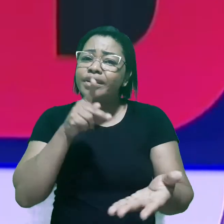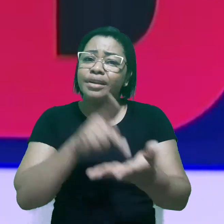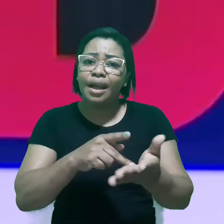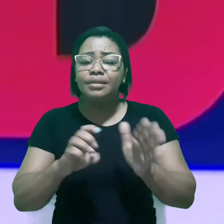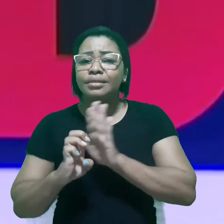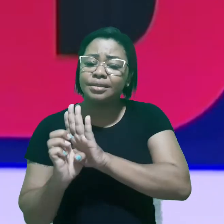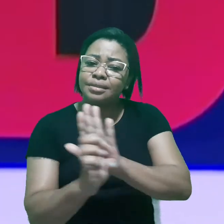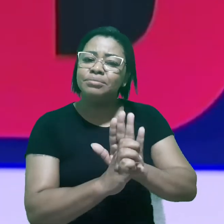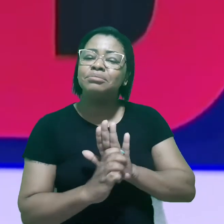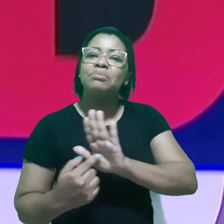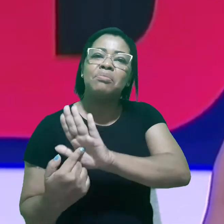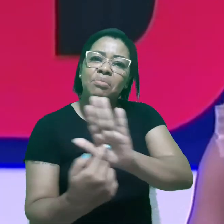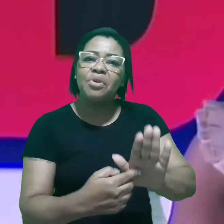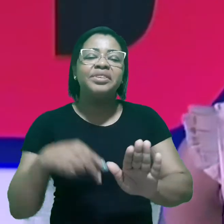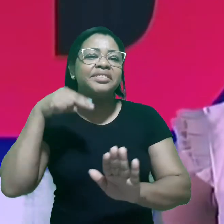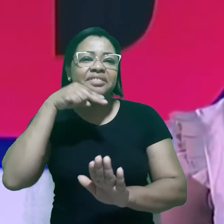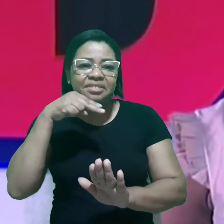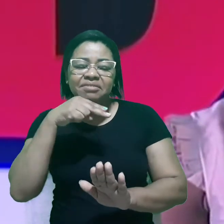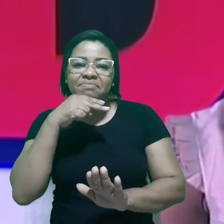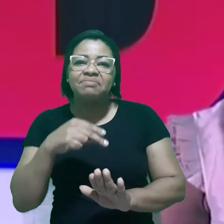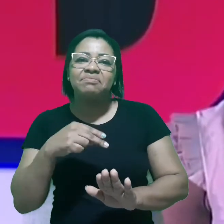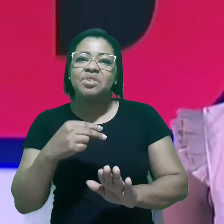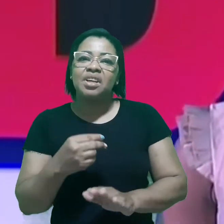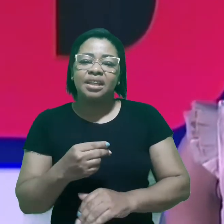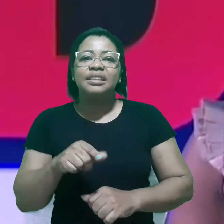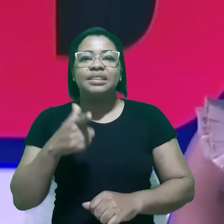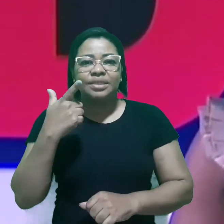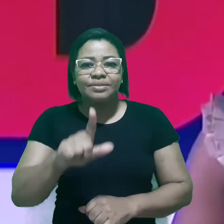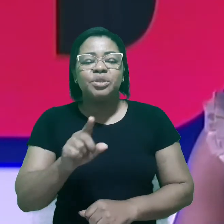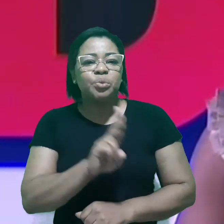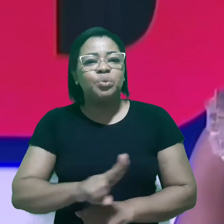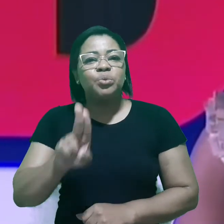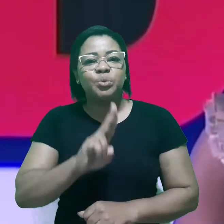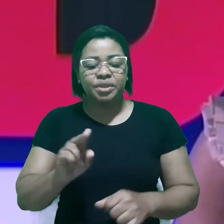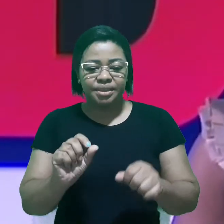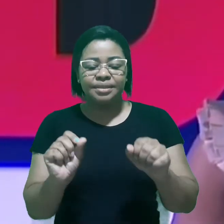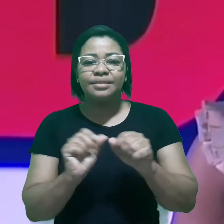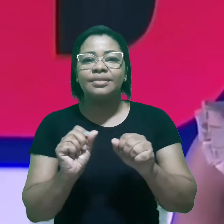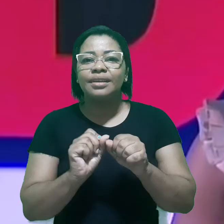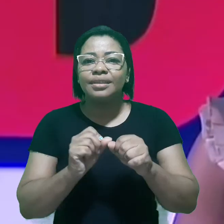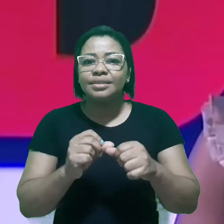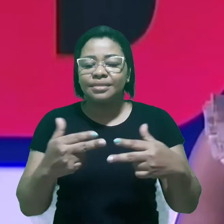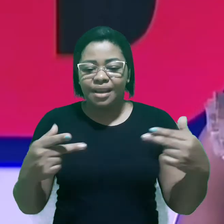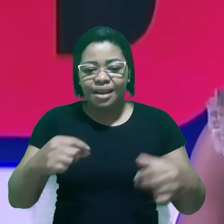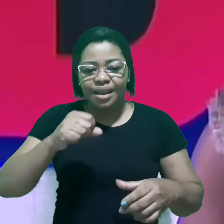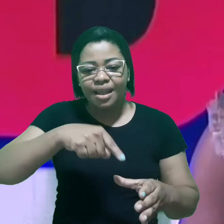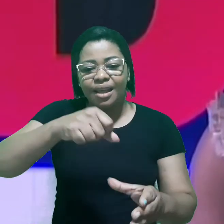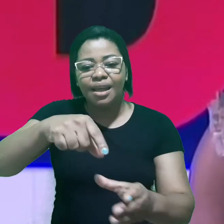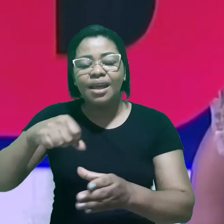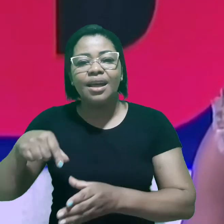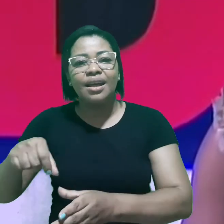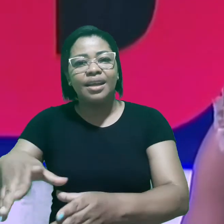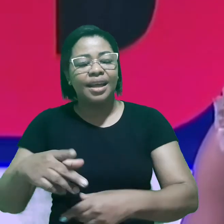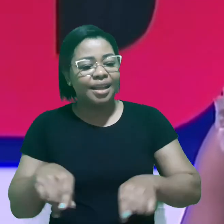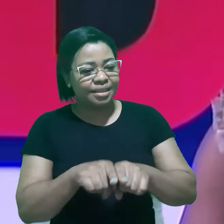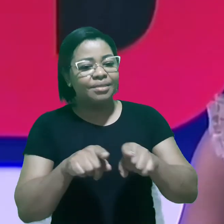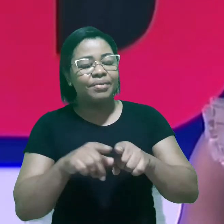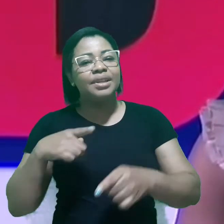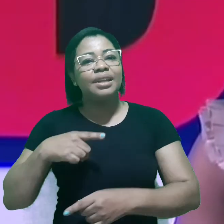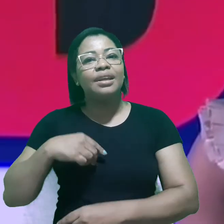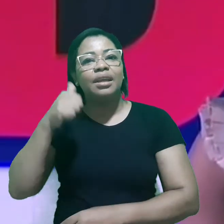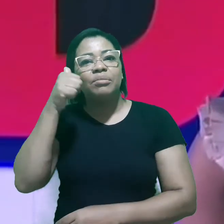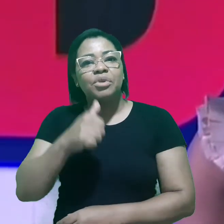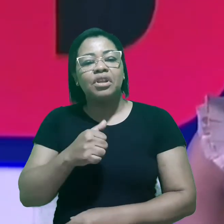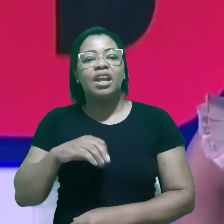colega de quarto soubesse da minha trançadora de cabelos que acabou de começar seu próprio negócio de extensões de cabelos? Ou sobre os milhões de